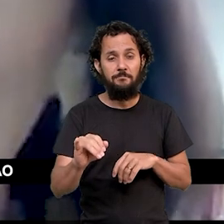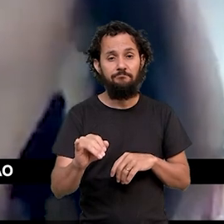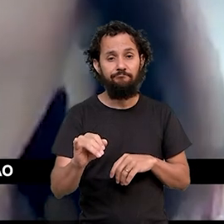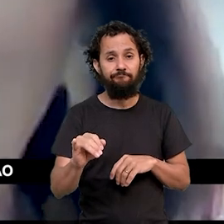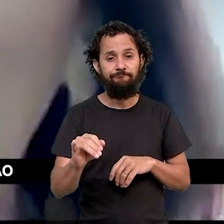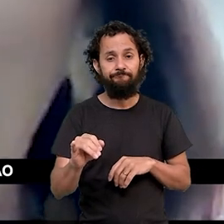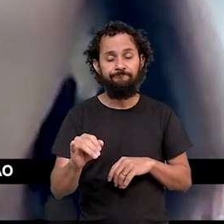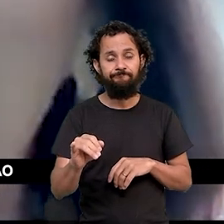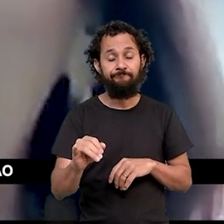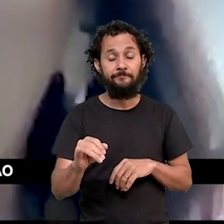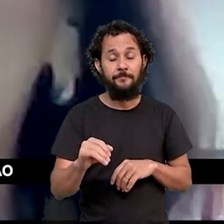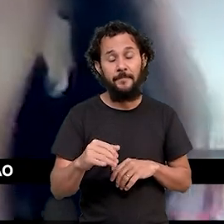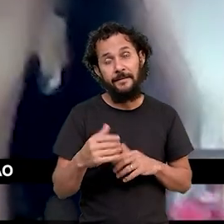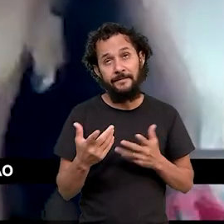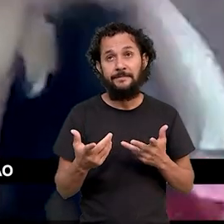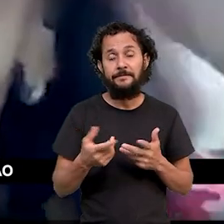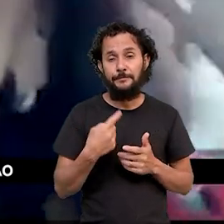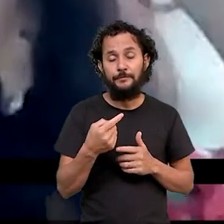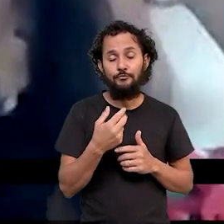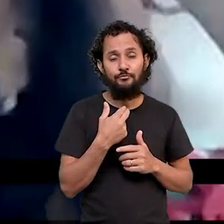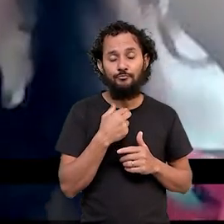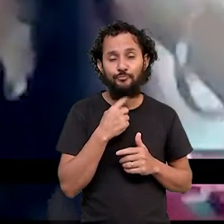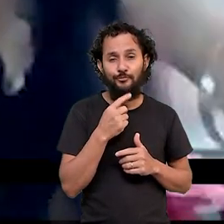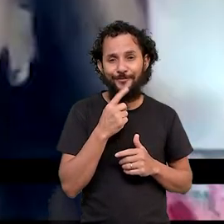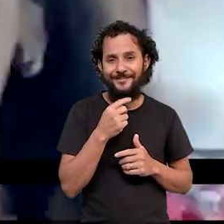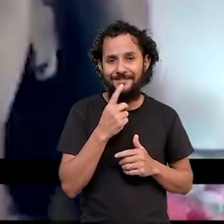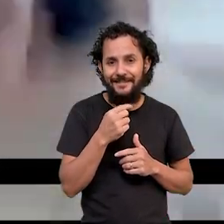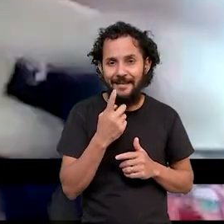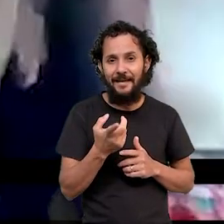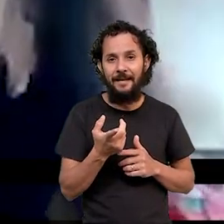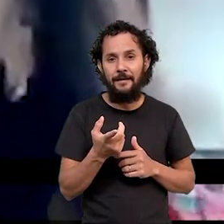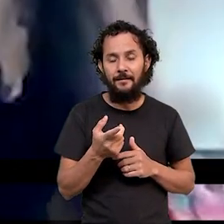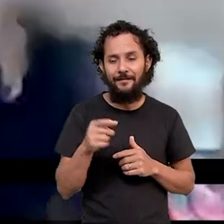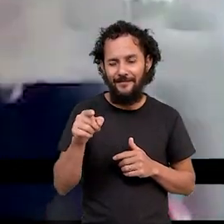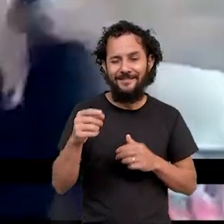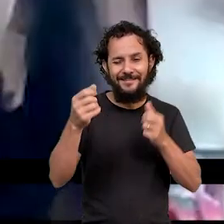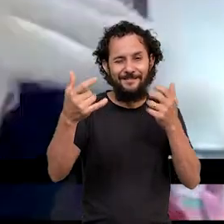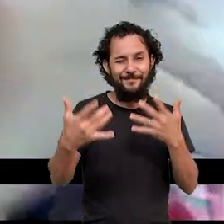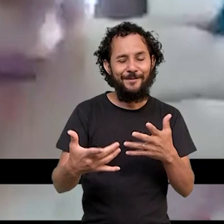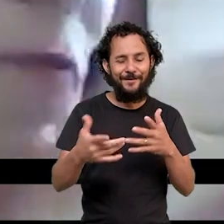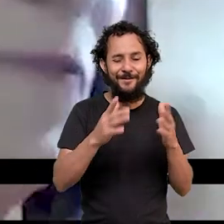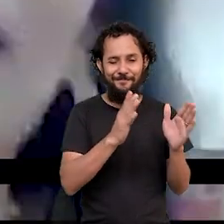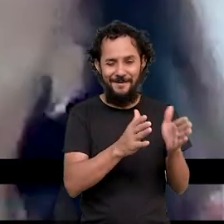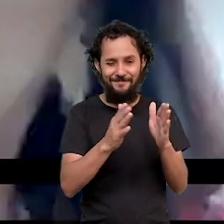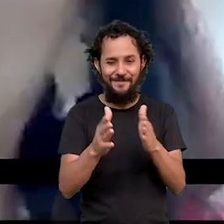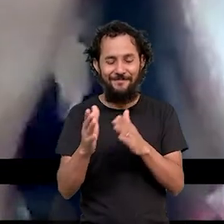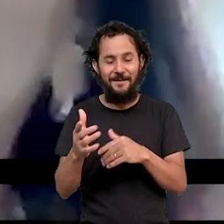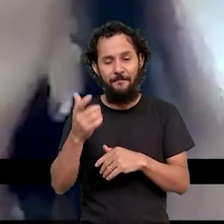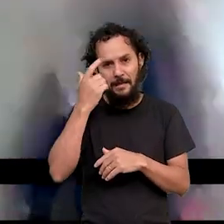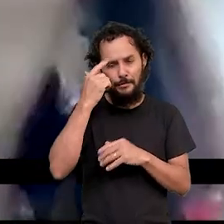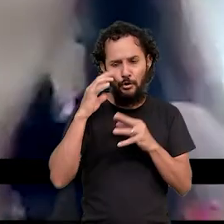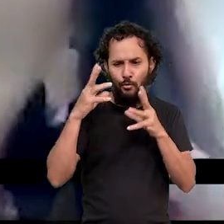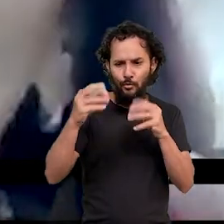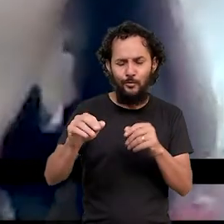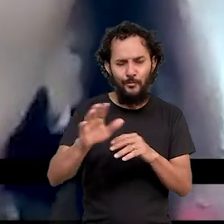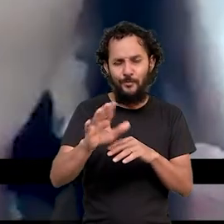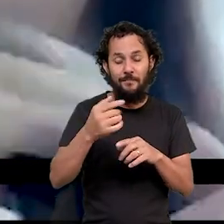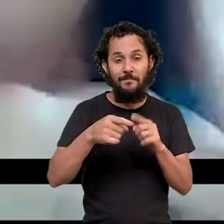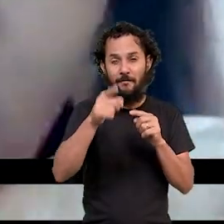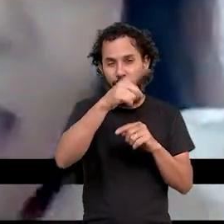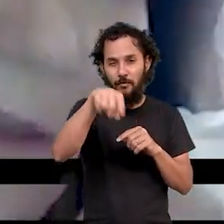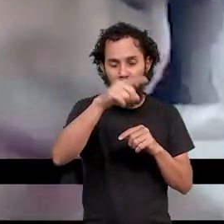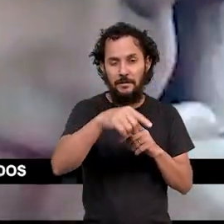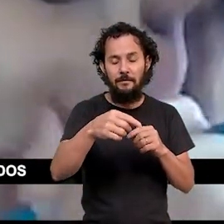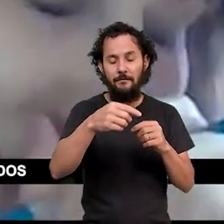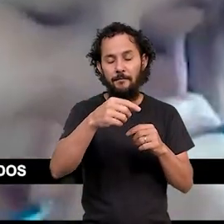infância. A gente não consegue, na fala, quando você organiza essa fala, pensar em tudo, e à medida que vocês